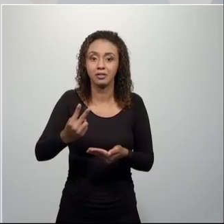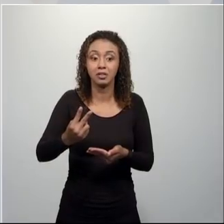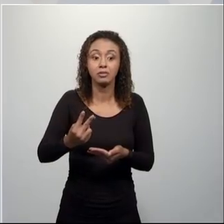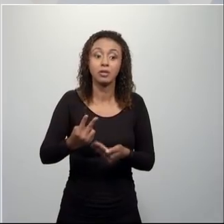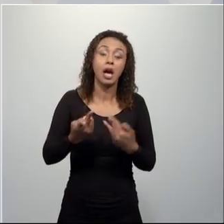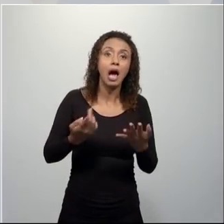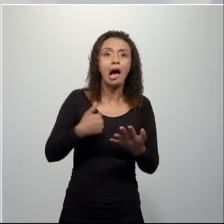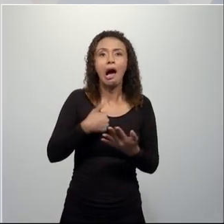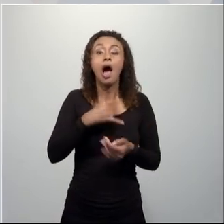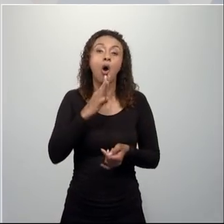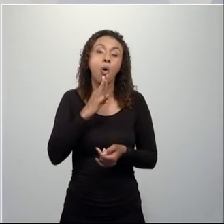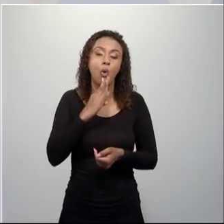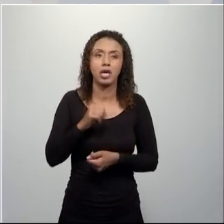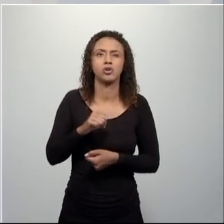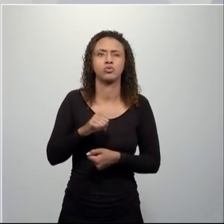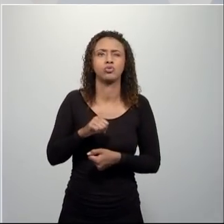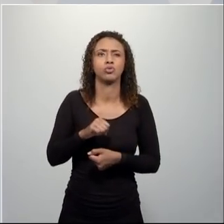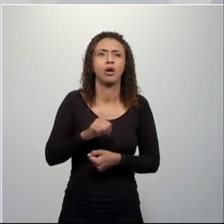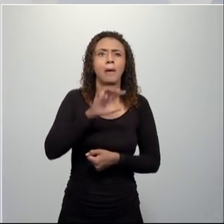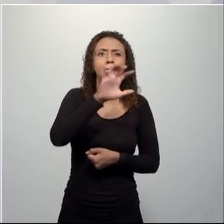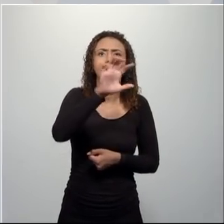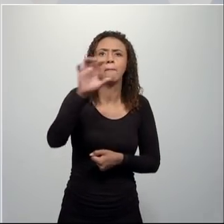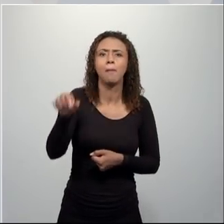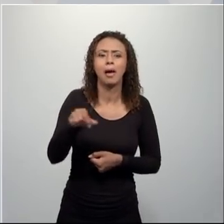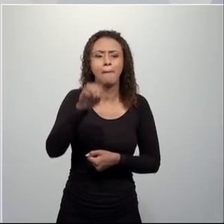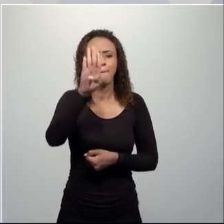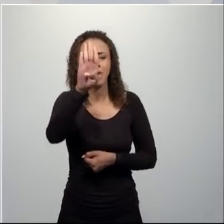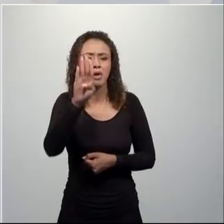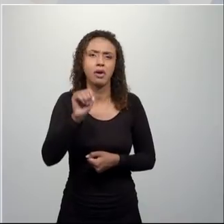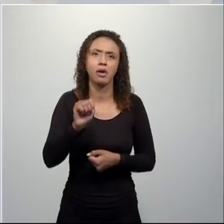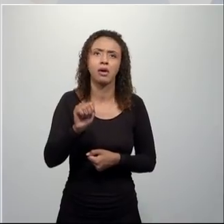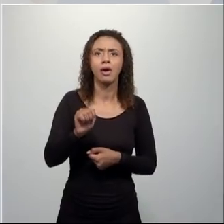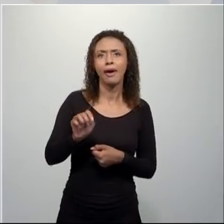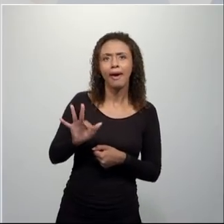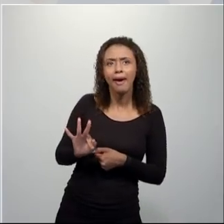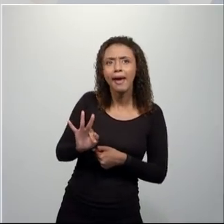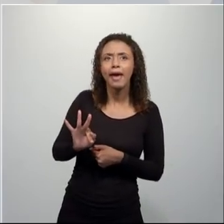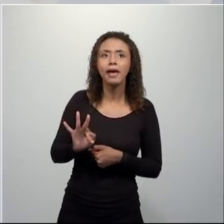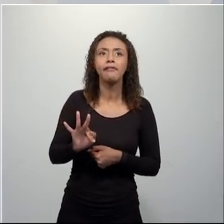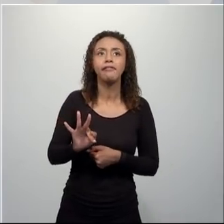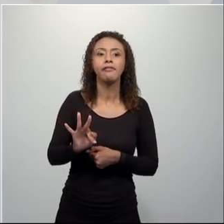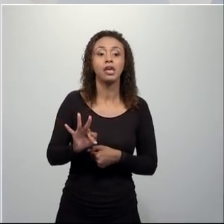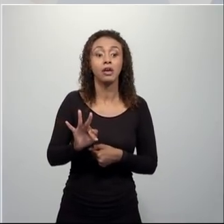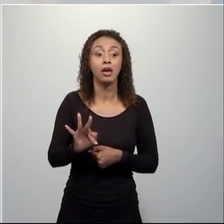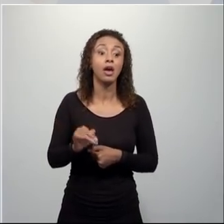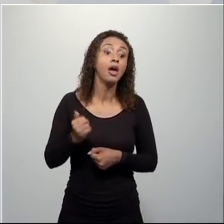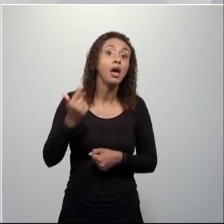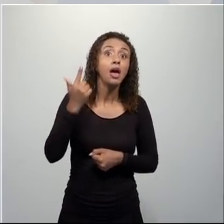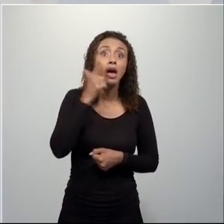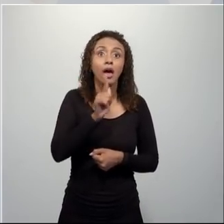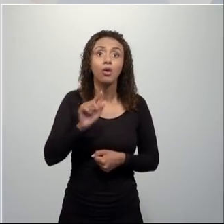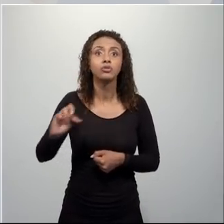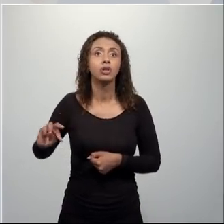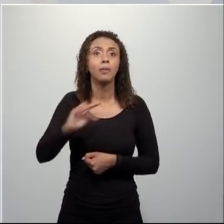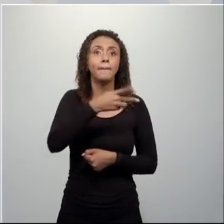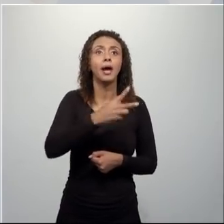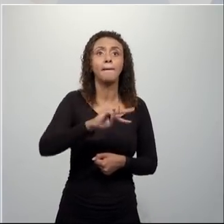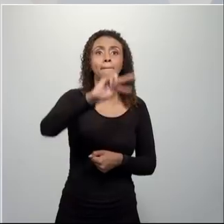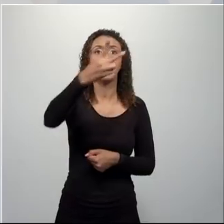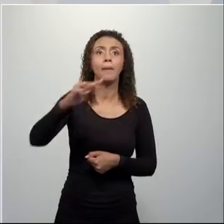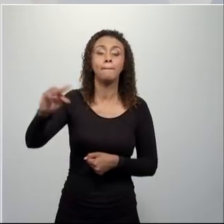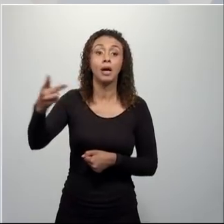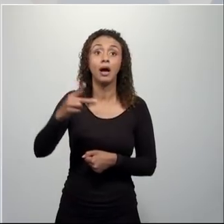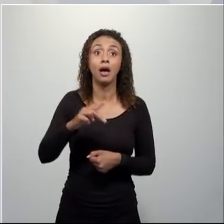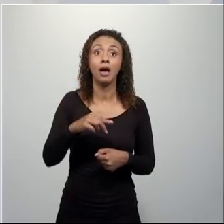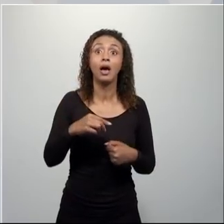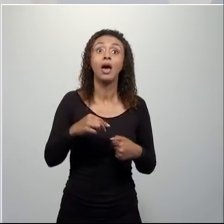iof então ele manda pela rede bastante 30 mais um chega neles essa transação e aí vai passeando pela rede